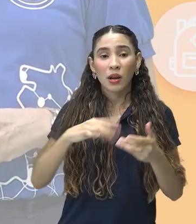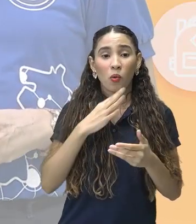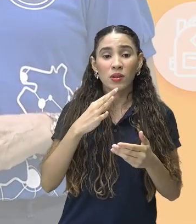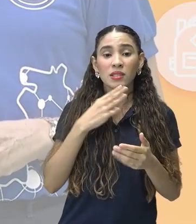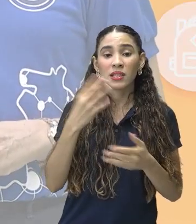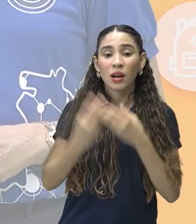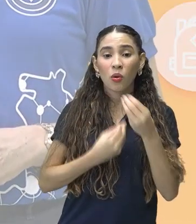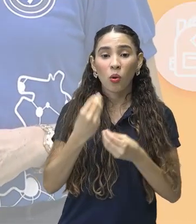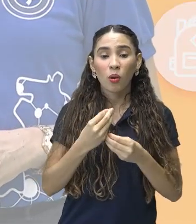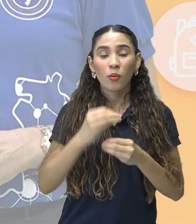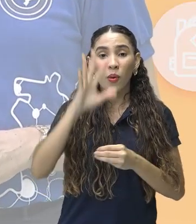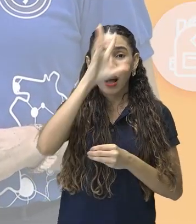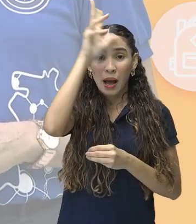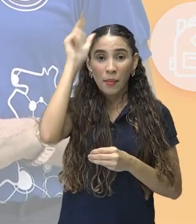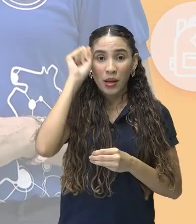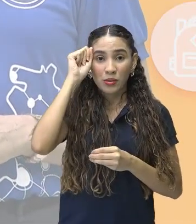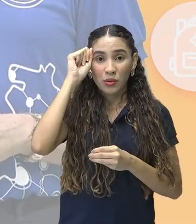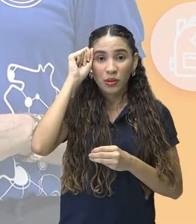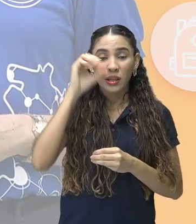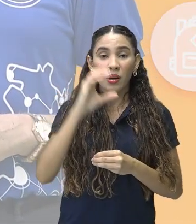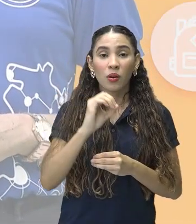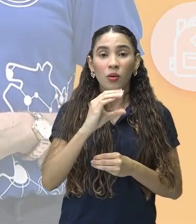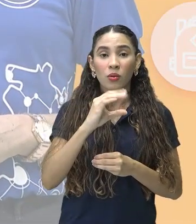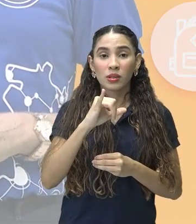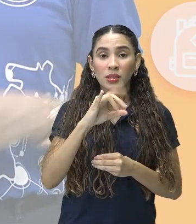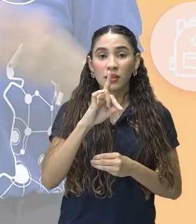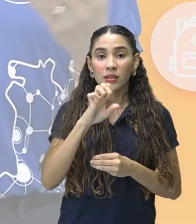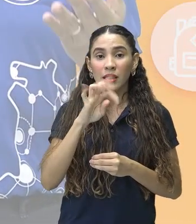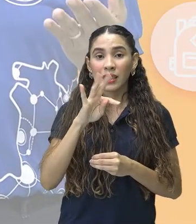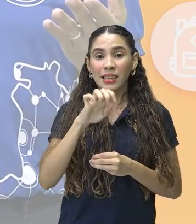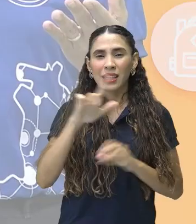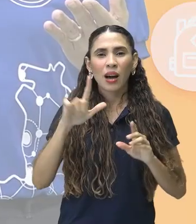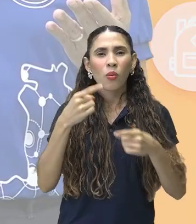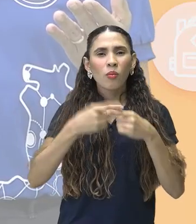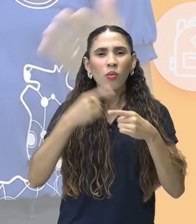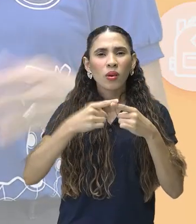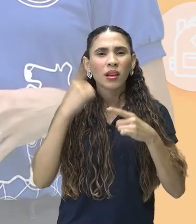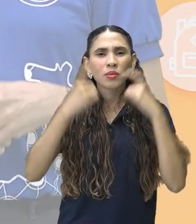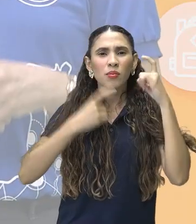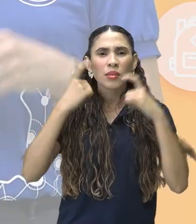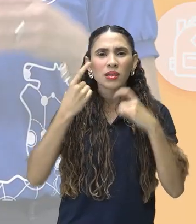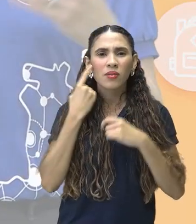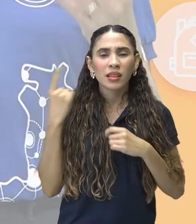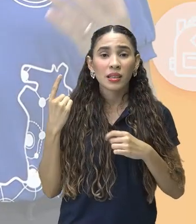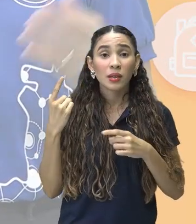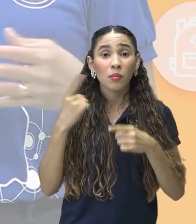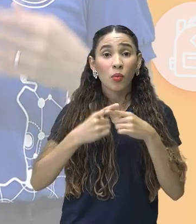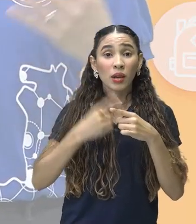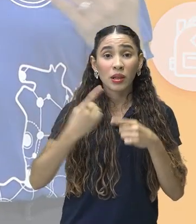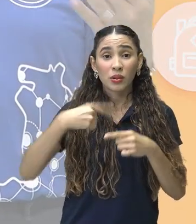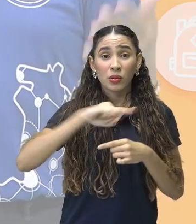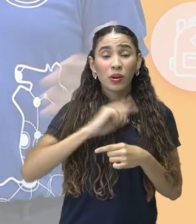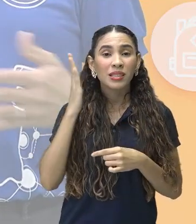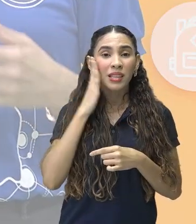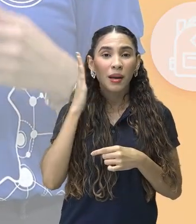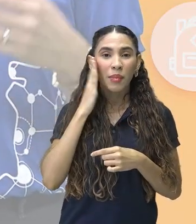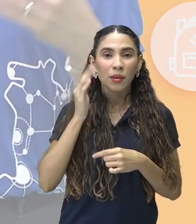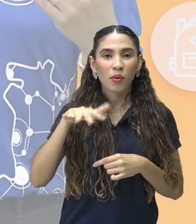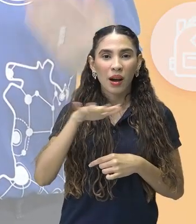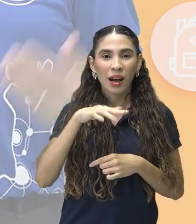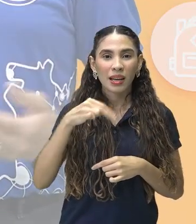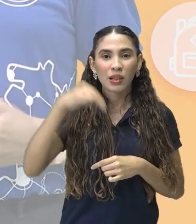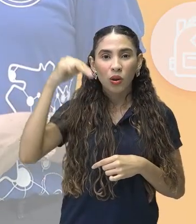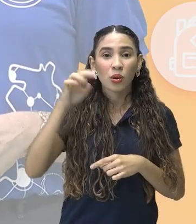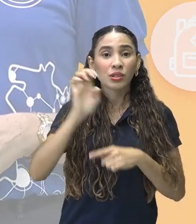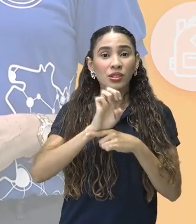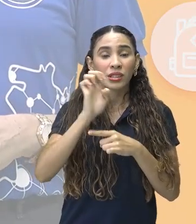conhecida como Amazônia Ocidental. Por que essa preocupação? Porque nós sabemos que a região norte, o